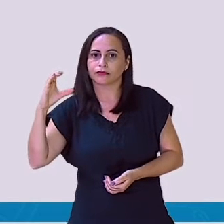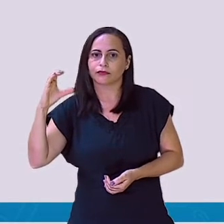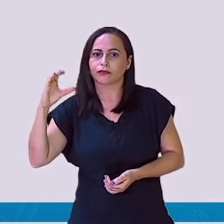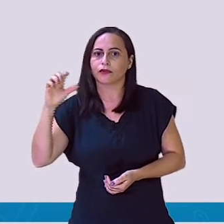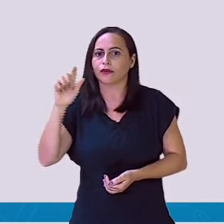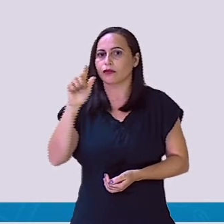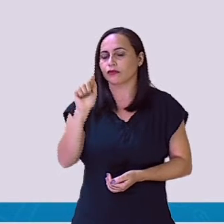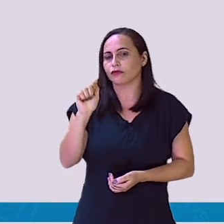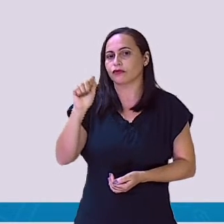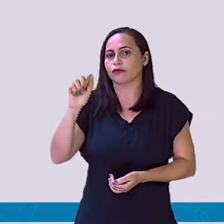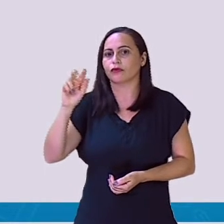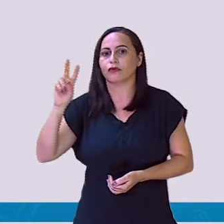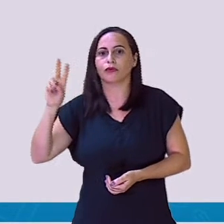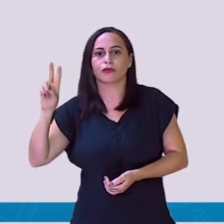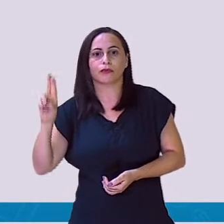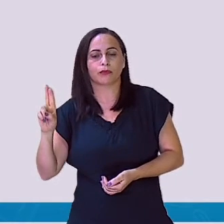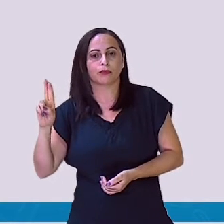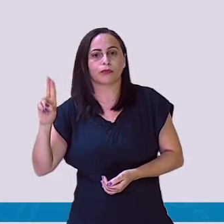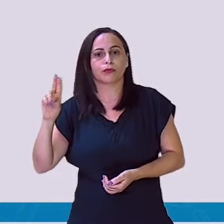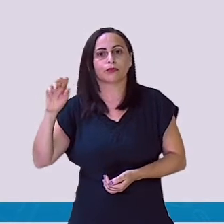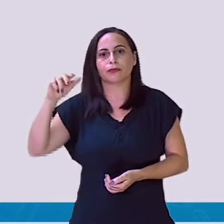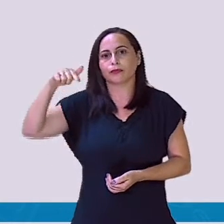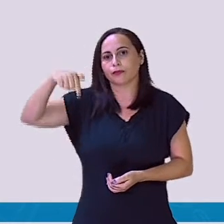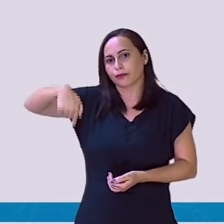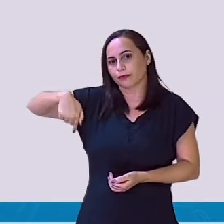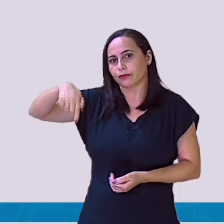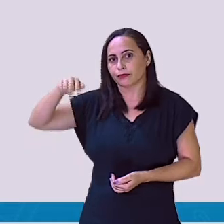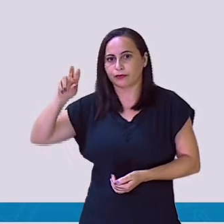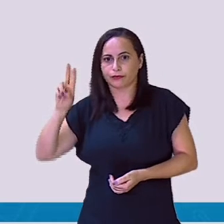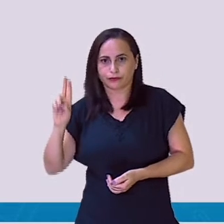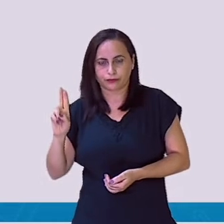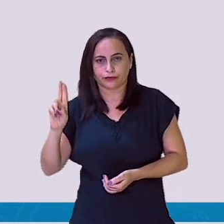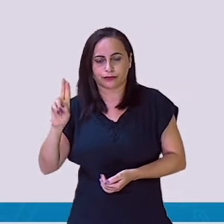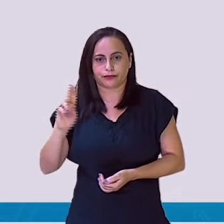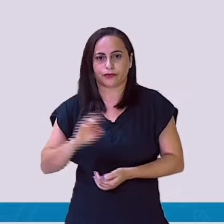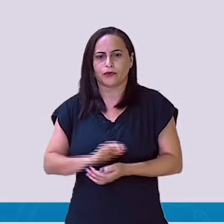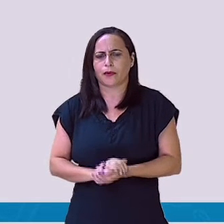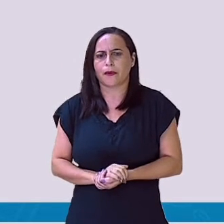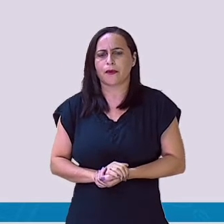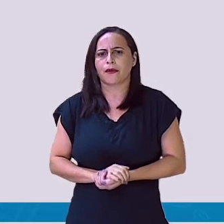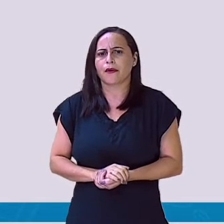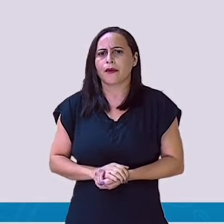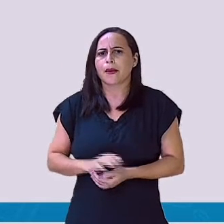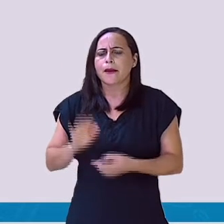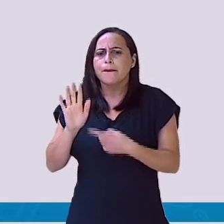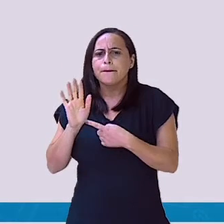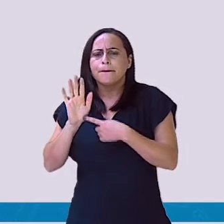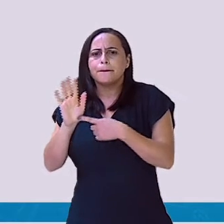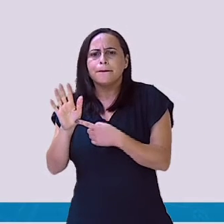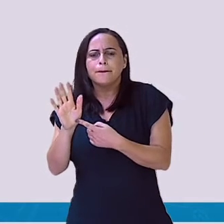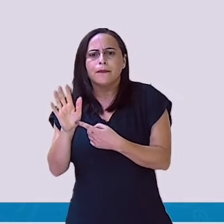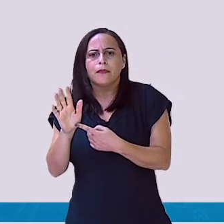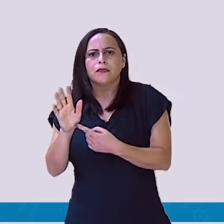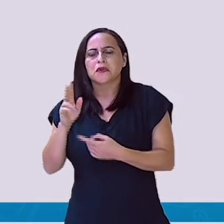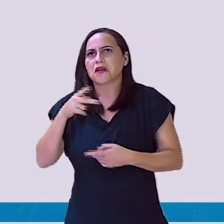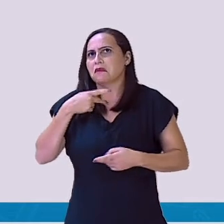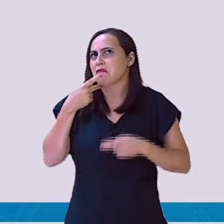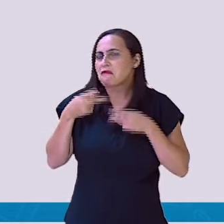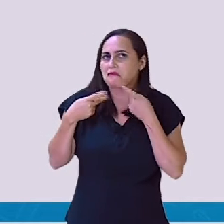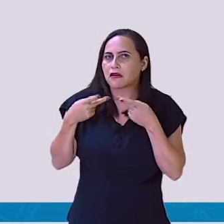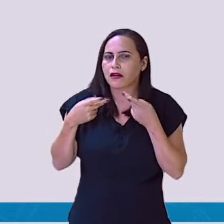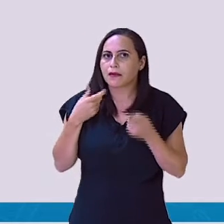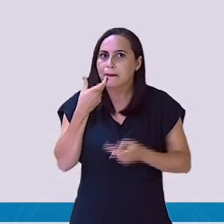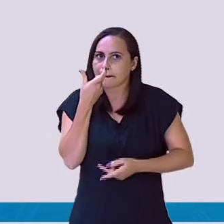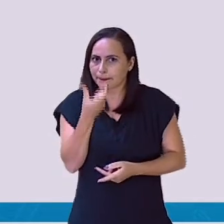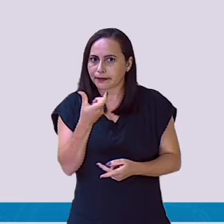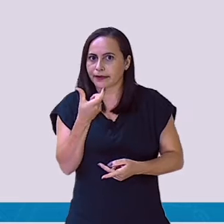GU, QU. Quando nós pronunciamos as palavras com esses dígrafos, nós percebemos